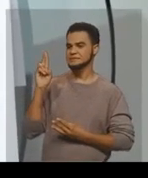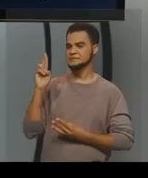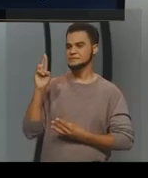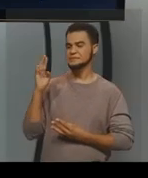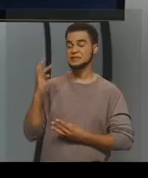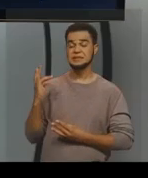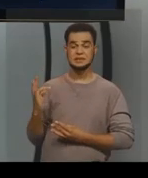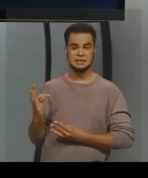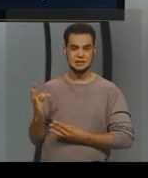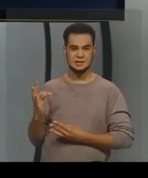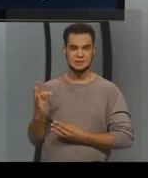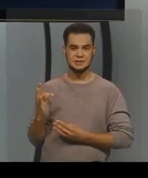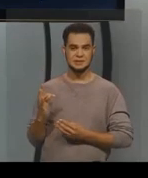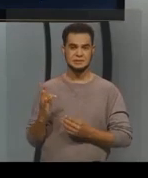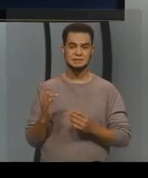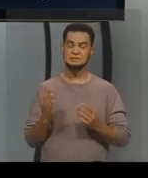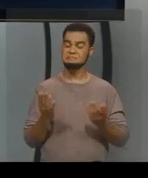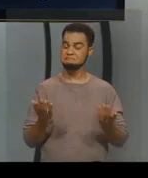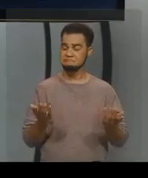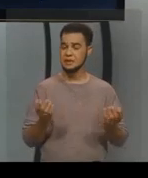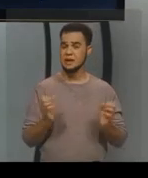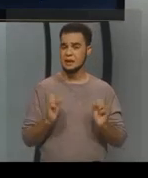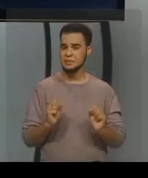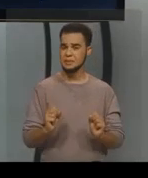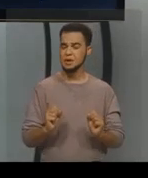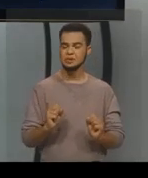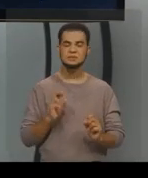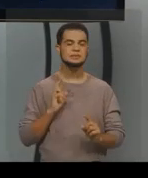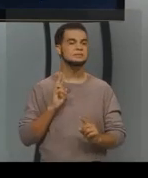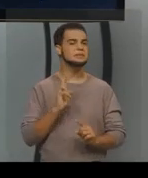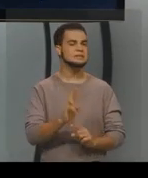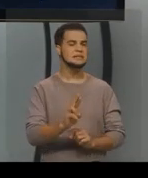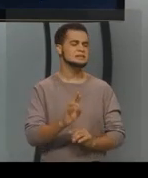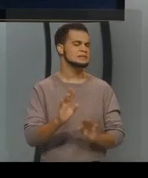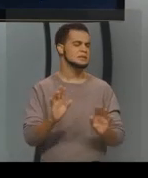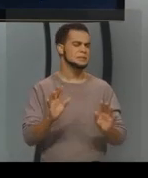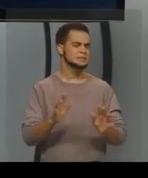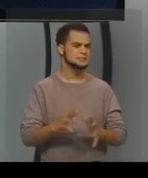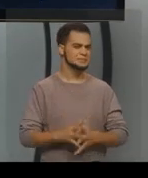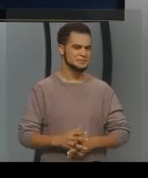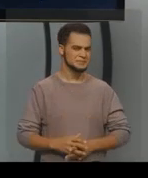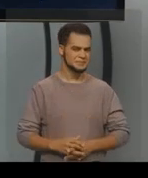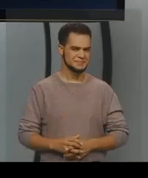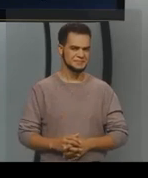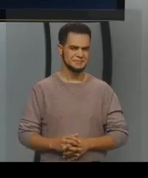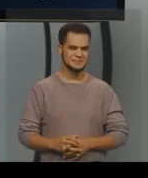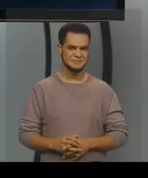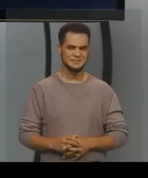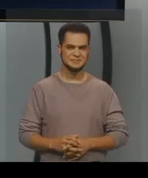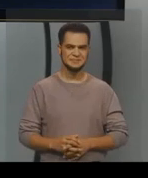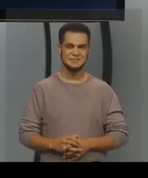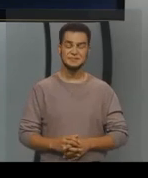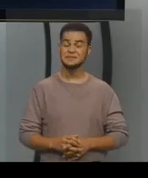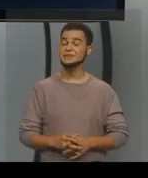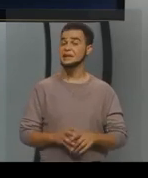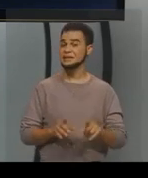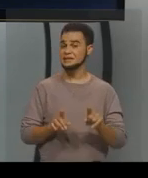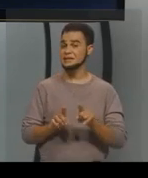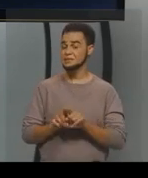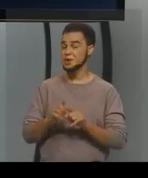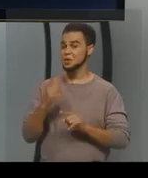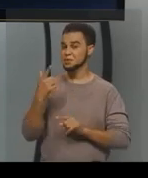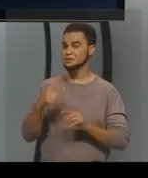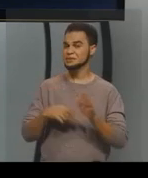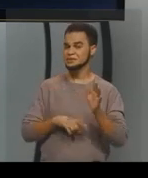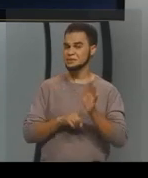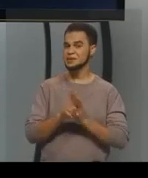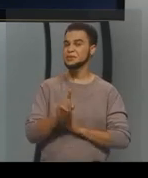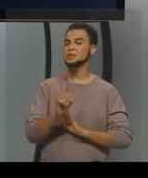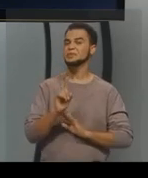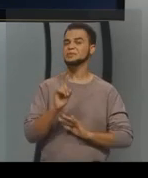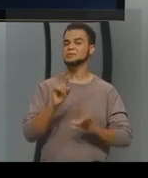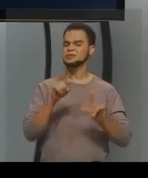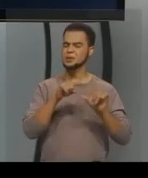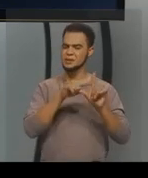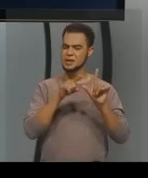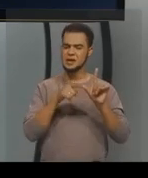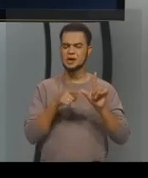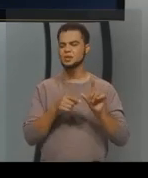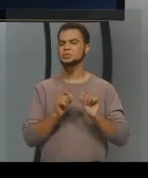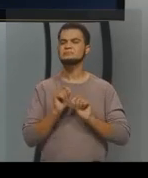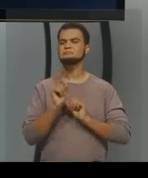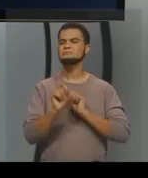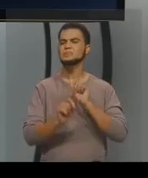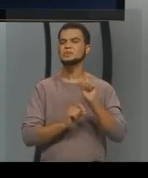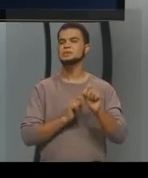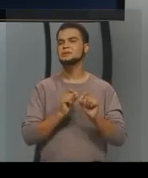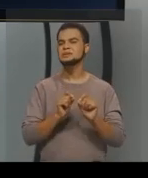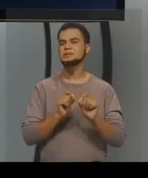e T. Assim que ficam as representações, tá bom? Nossa Obrigada. próxima pergunta também é de ângulo, Silvana. O que é um ângulo completo? Uma